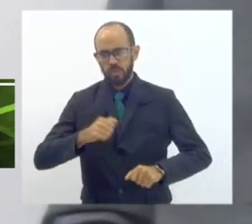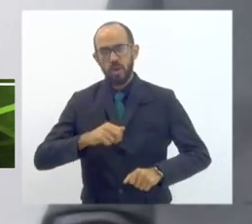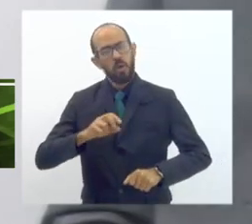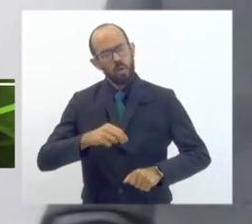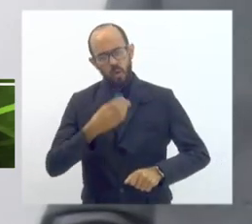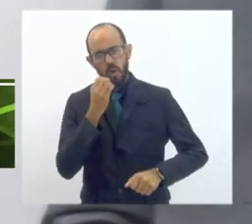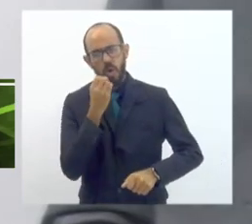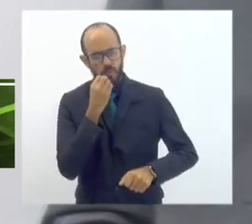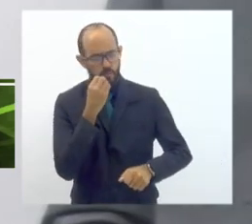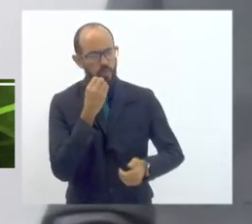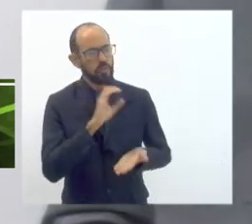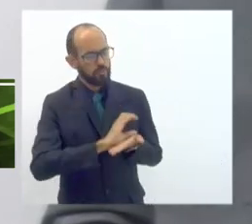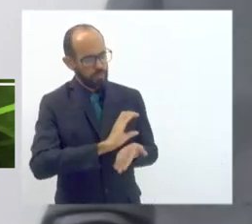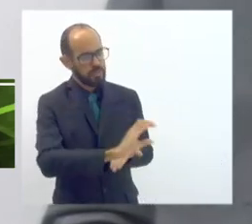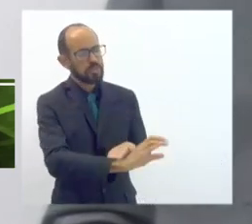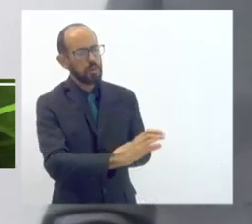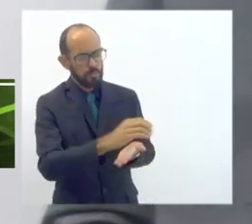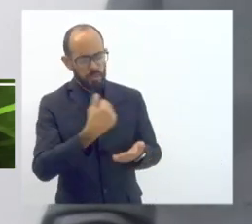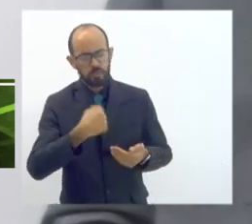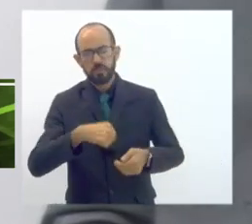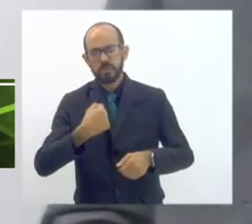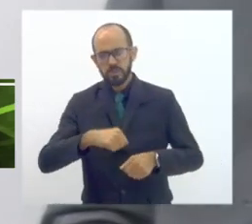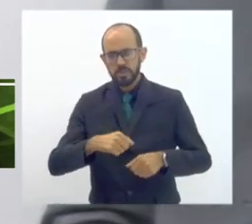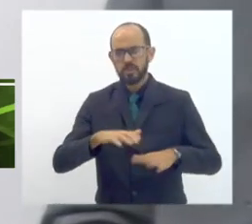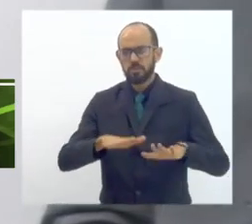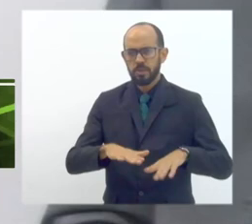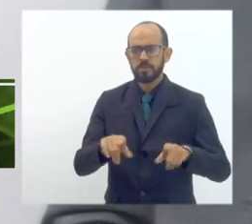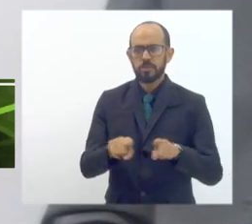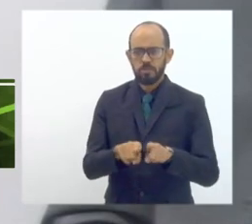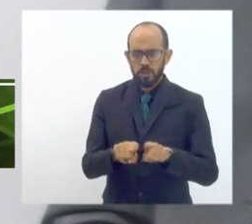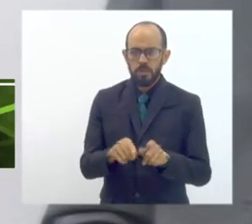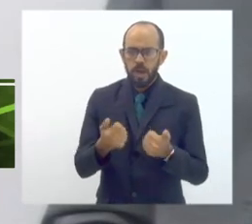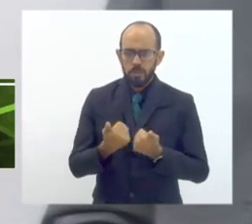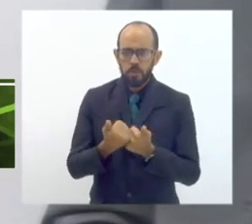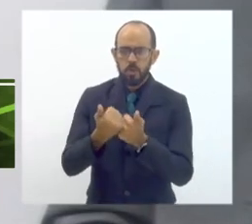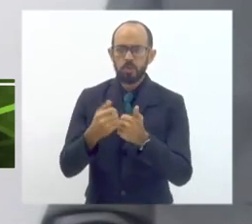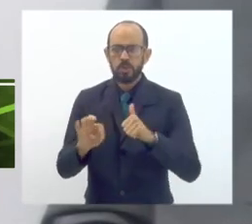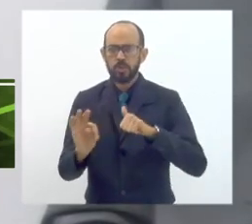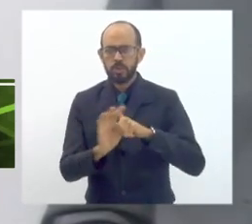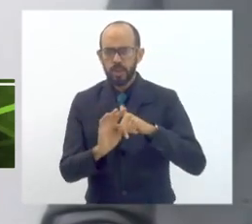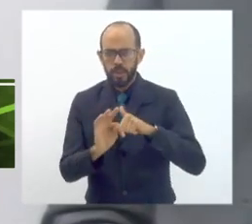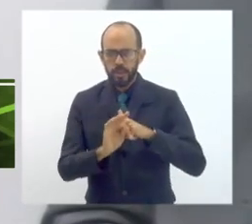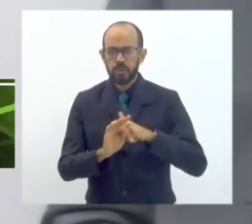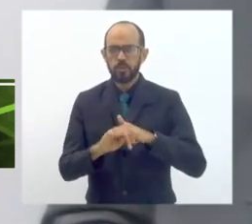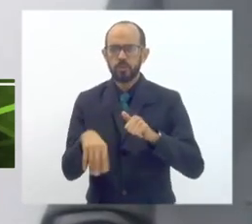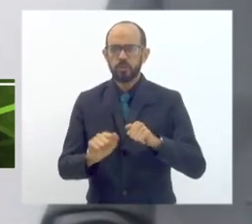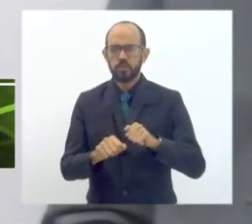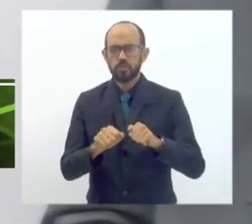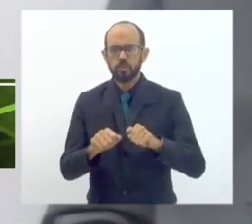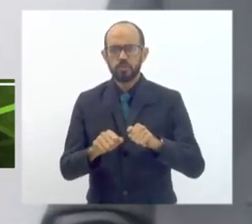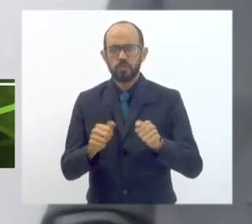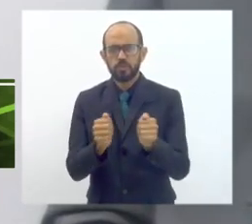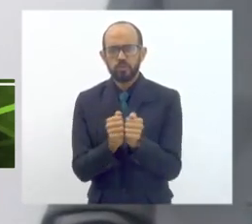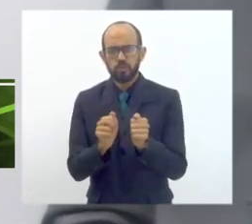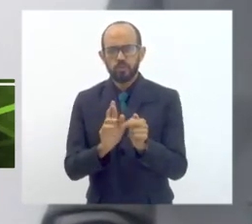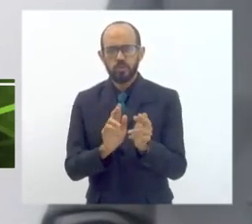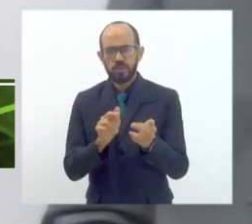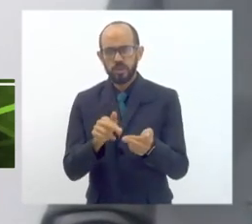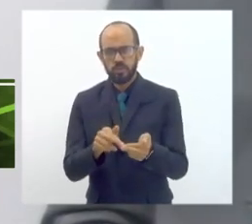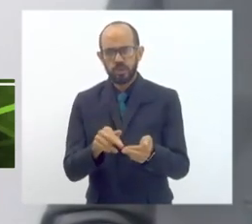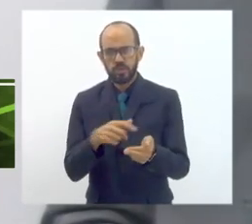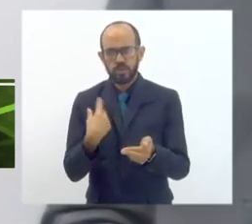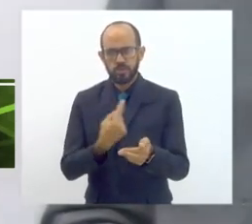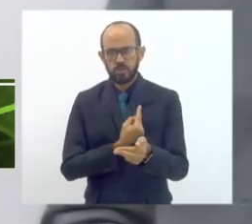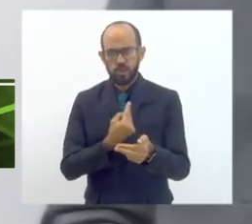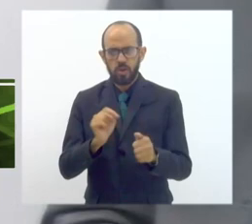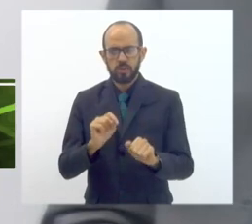isso vai se fazer necessário, mas também para o apoio técnico através das nossas referências nas comissões intergestoras regionais, por